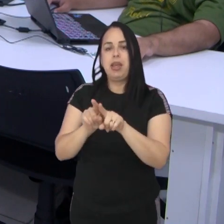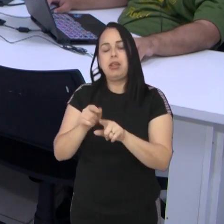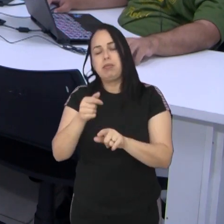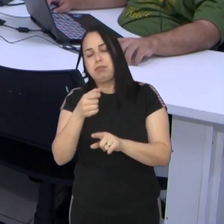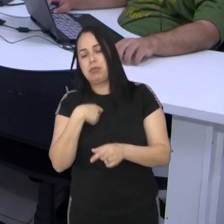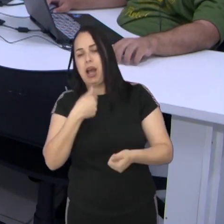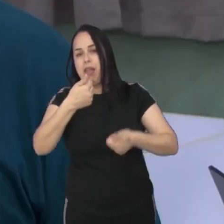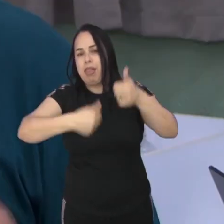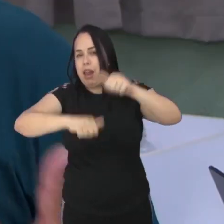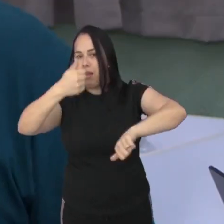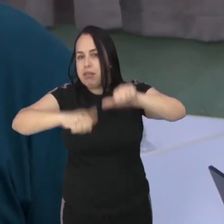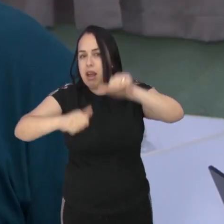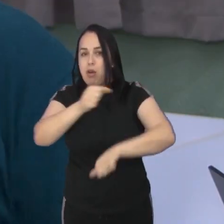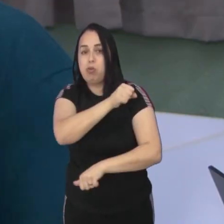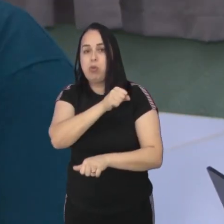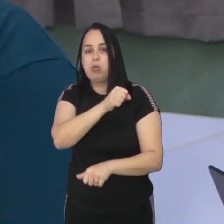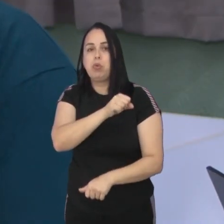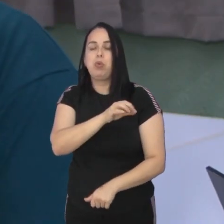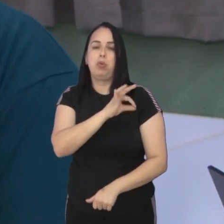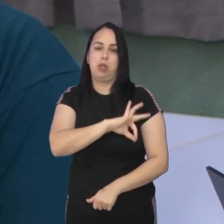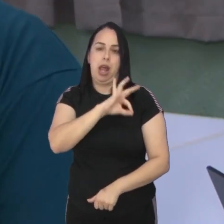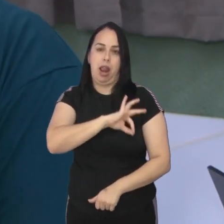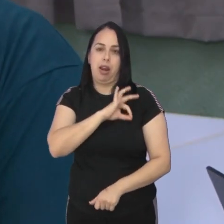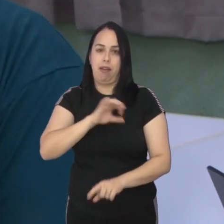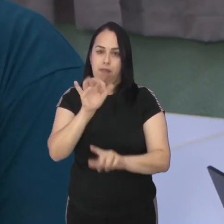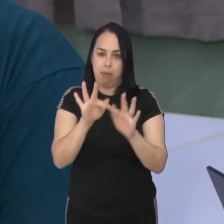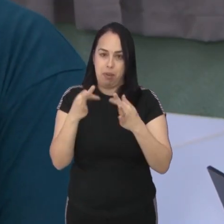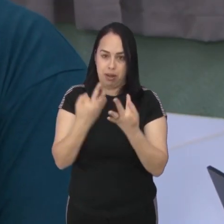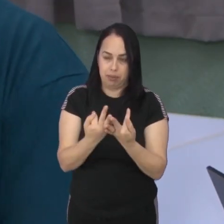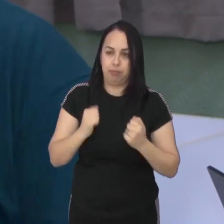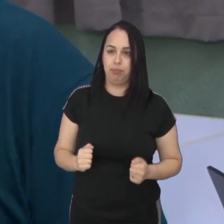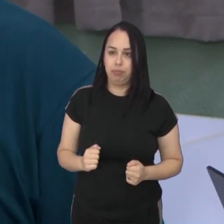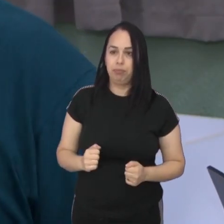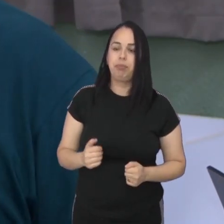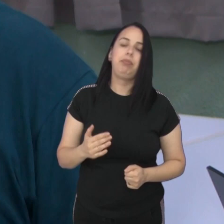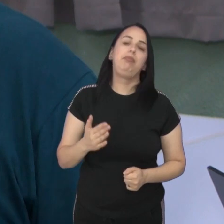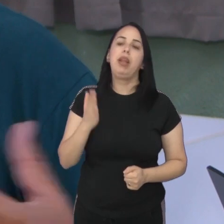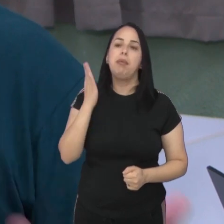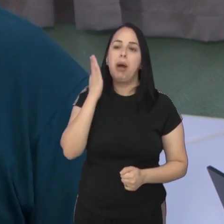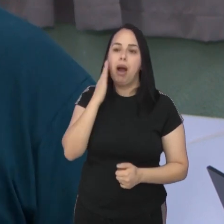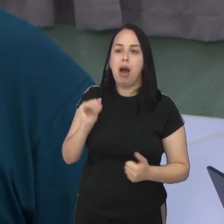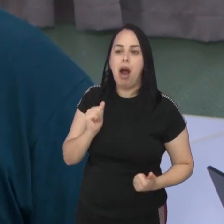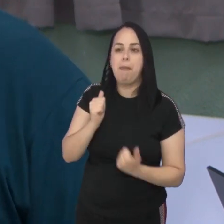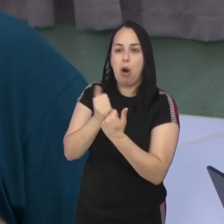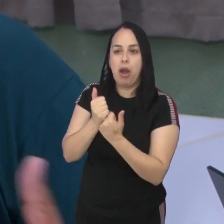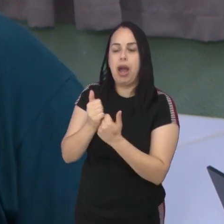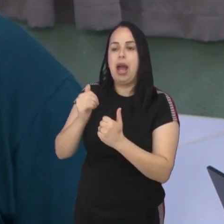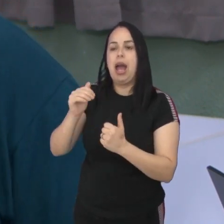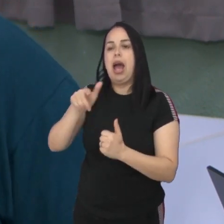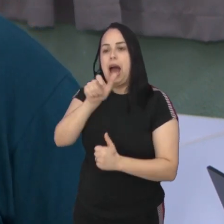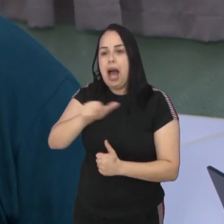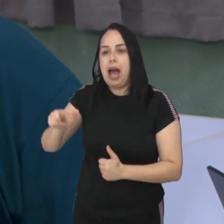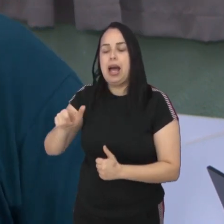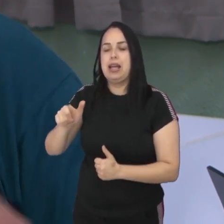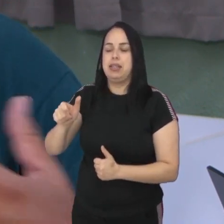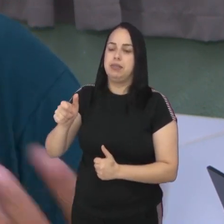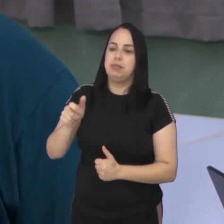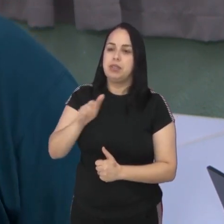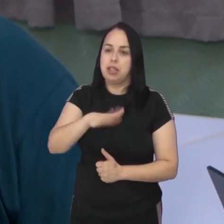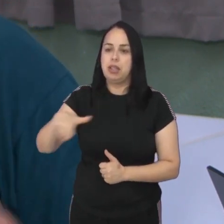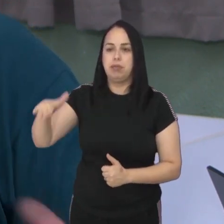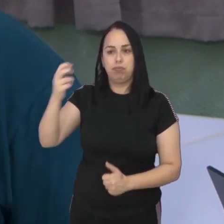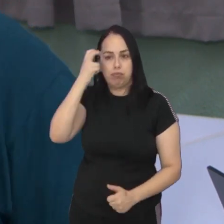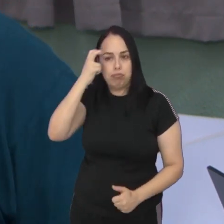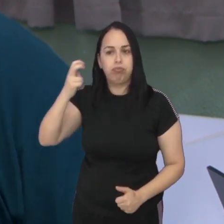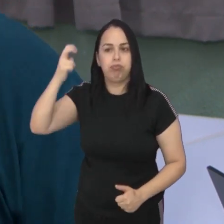socioeconômica da família. A nossa ideia é viabilizar o apoio para crianças com outras habilidades, para a formação de grandes lideranças daqui